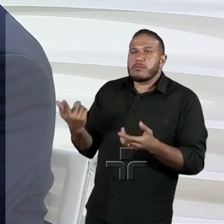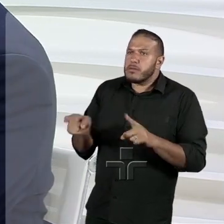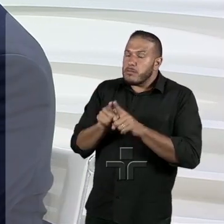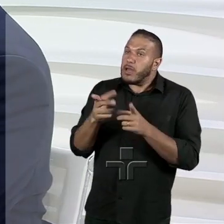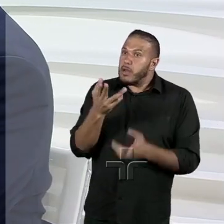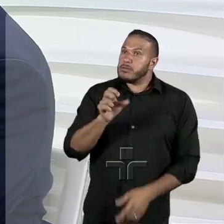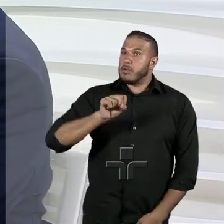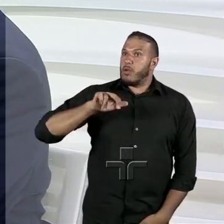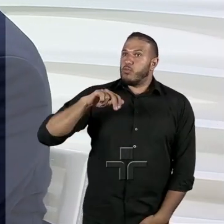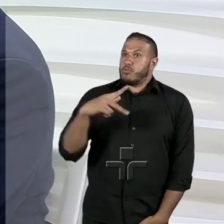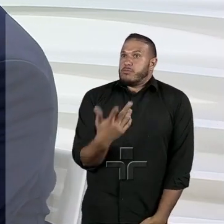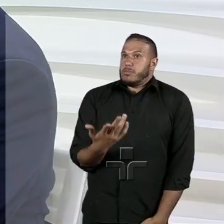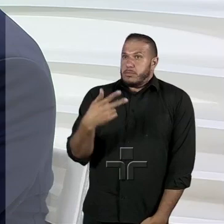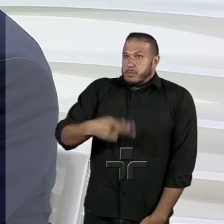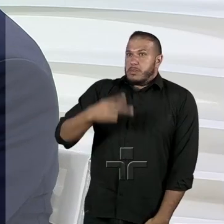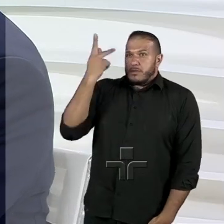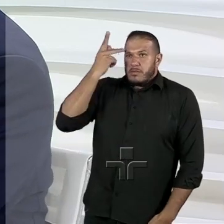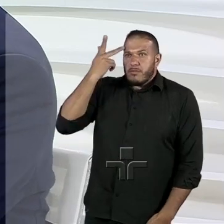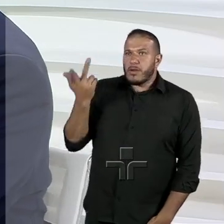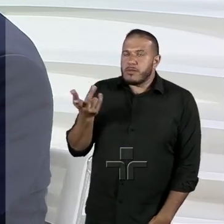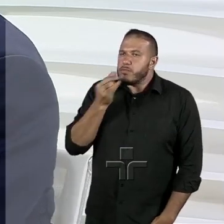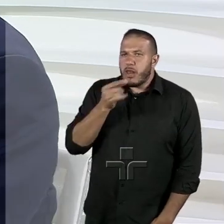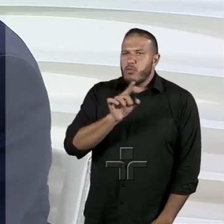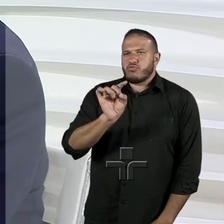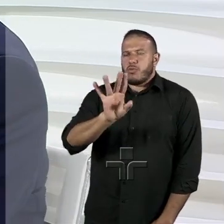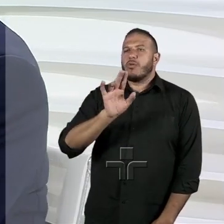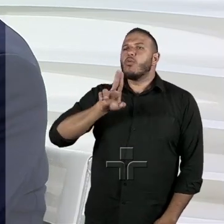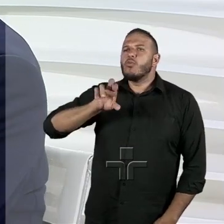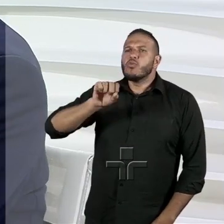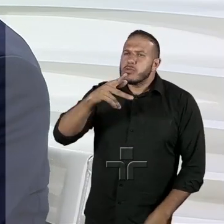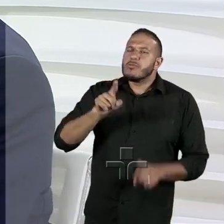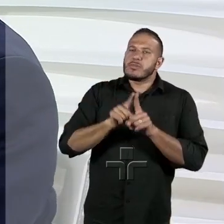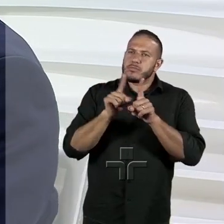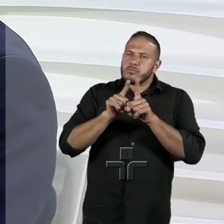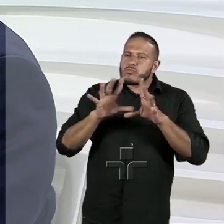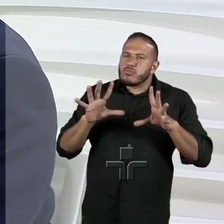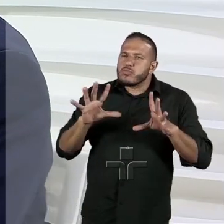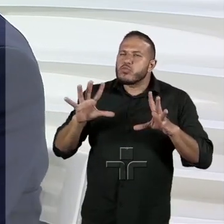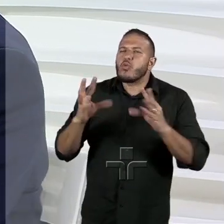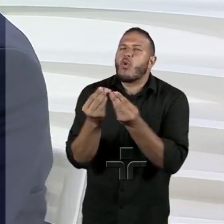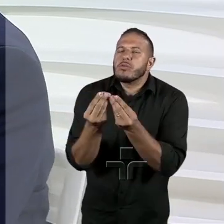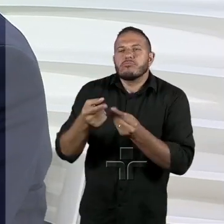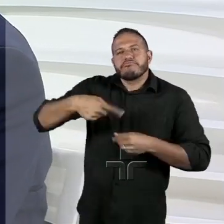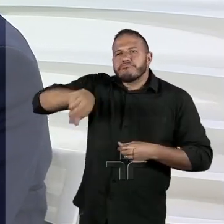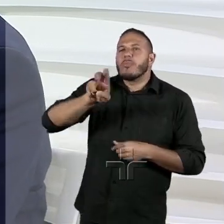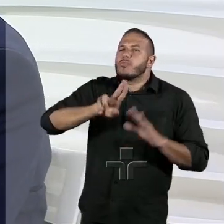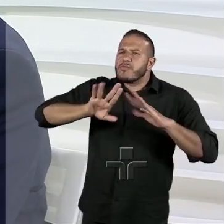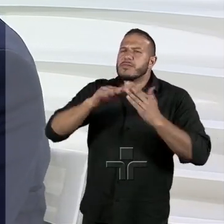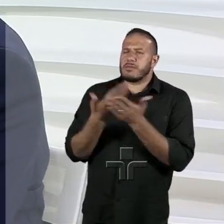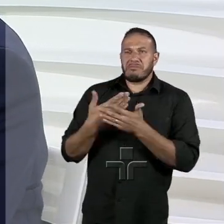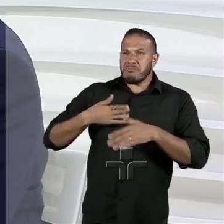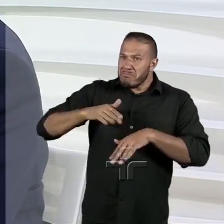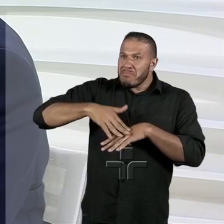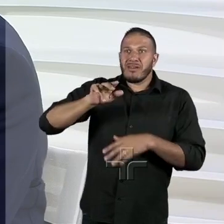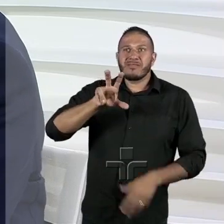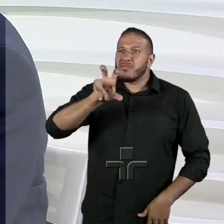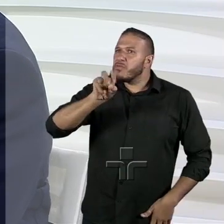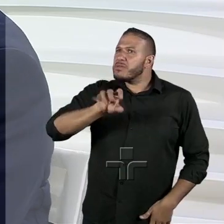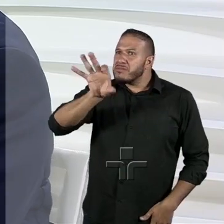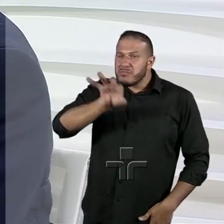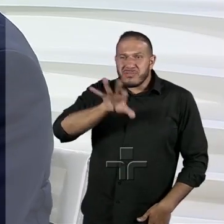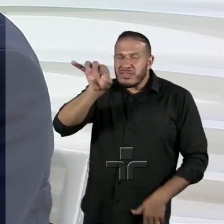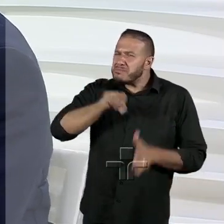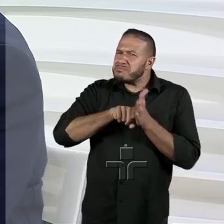USP, que São Paulo, por exemplo, não só na USP, mas a soma das universidades em São Paulo tem mais de 50% da pesquisa realizada.